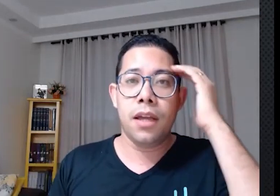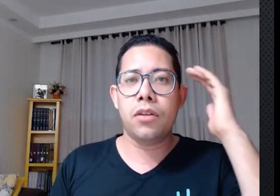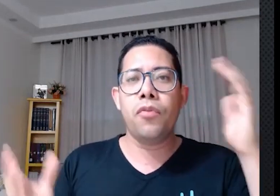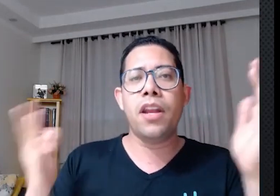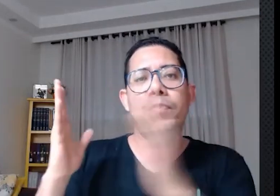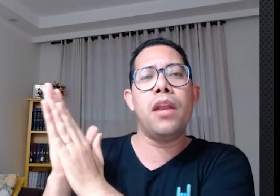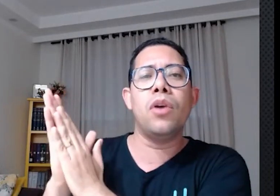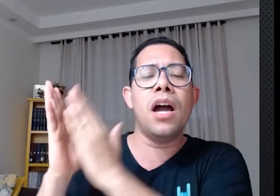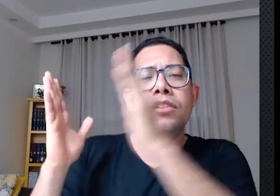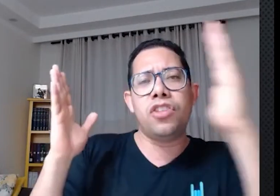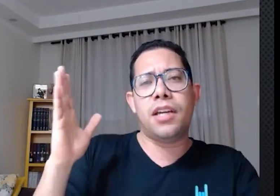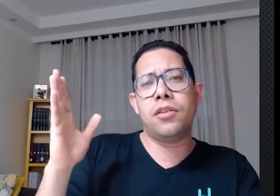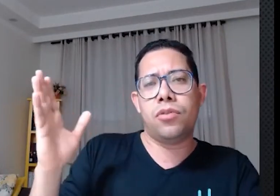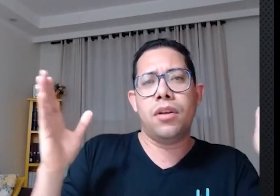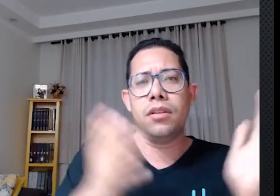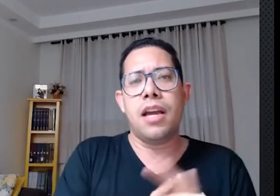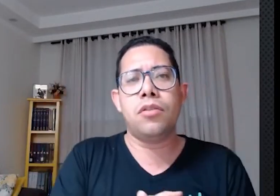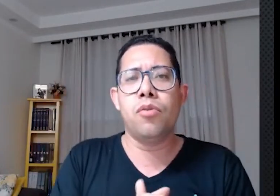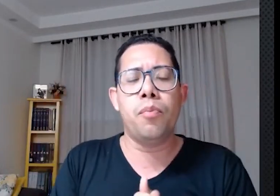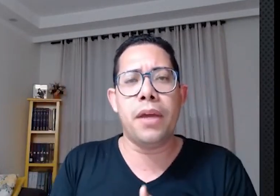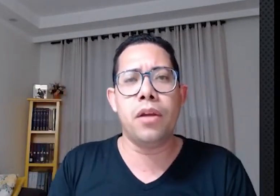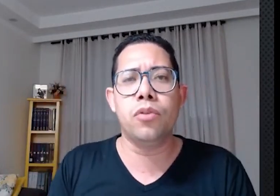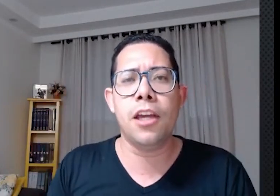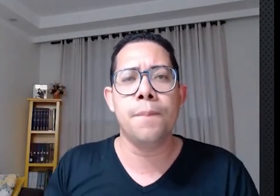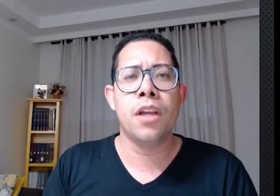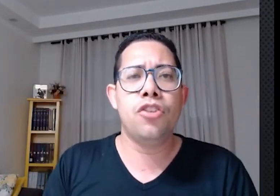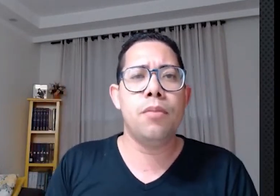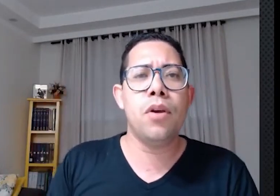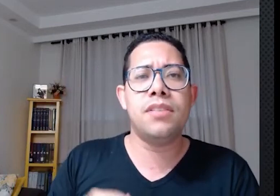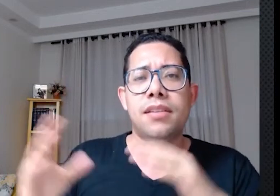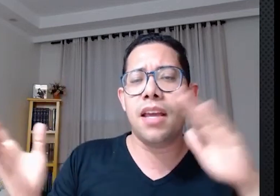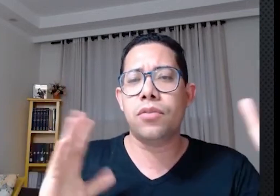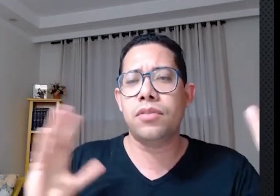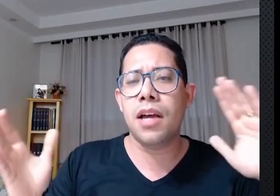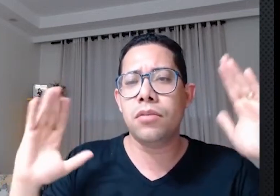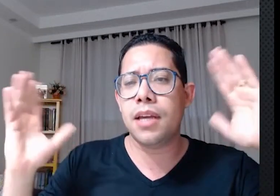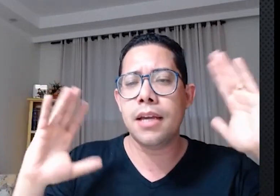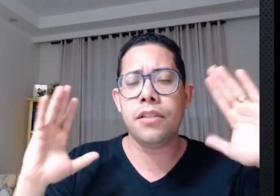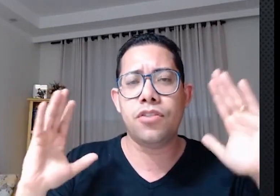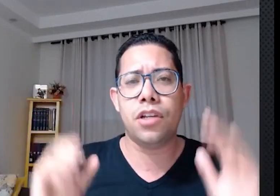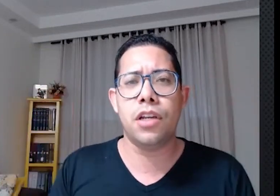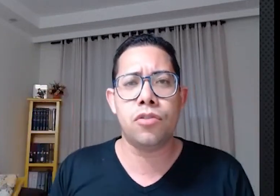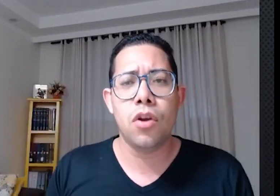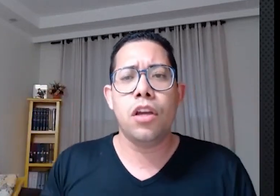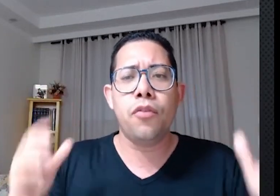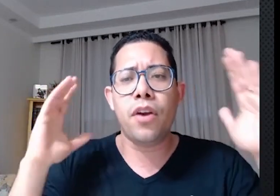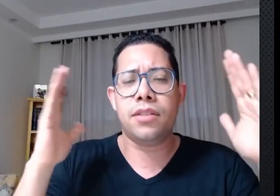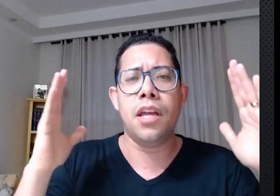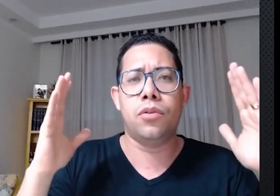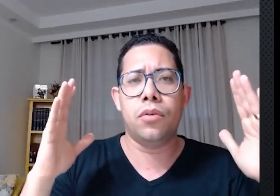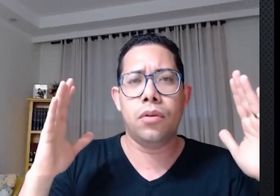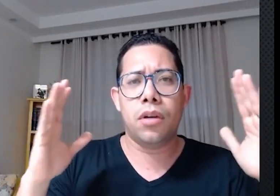certo? Então, foi nesse período antes de Cristo, certo? Num período aí de 1.600 anos aí antes de Cristo, que